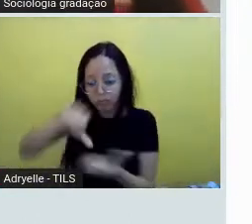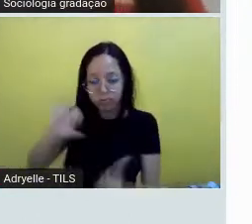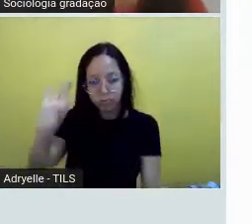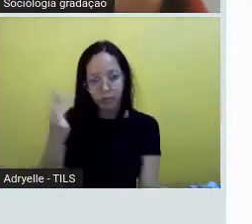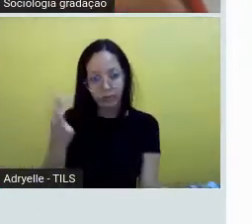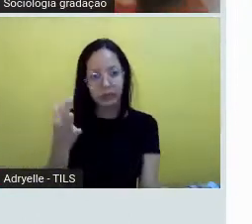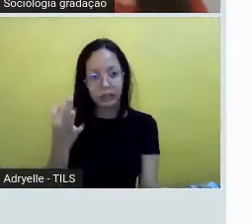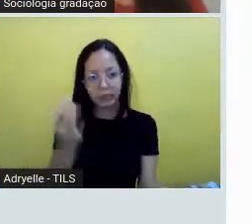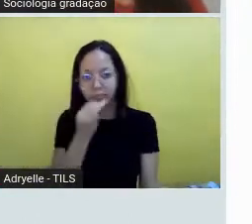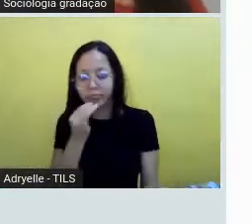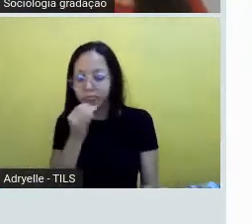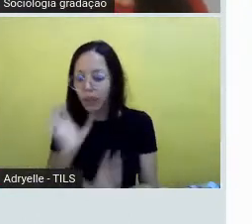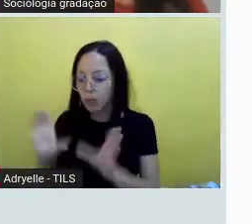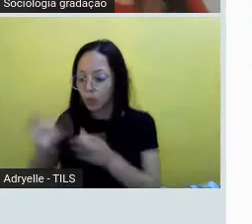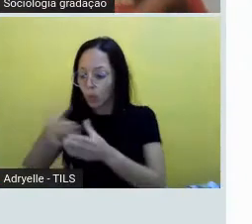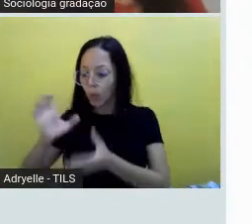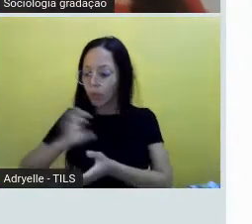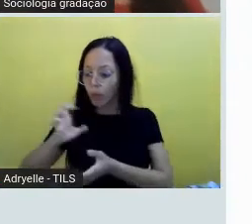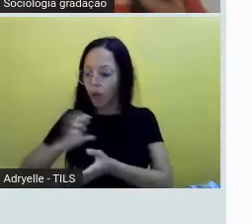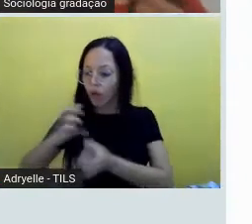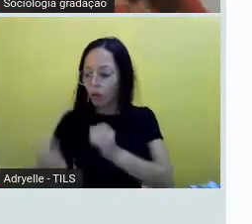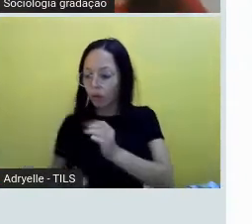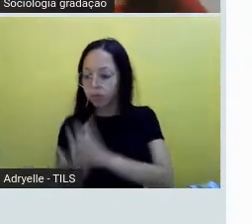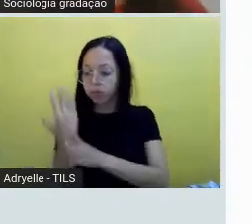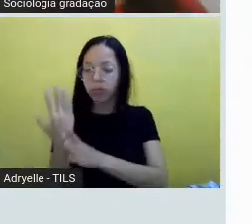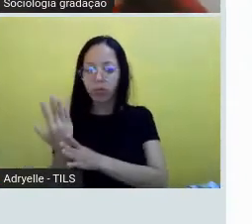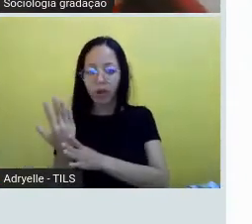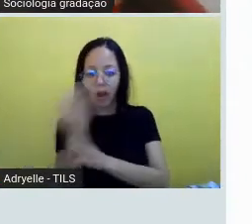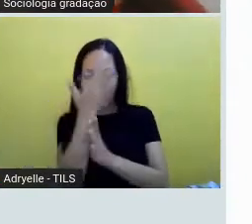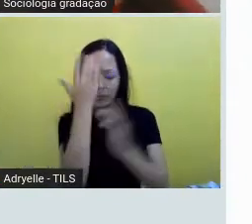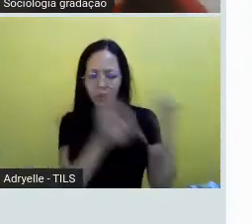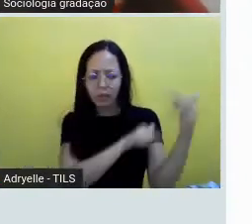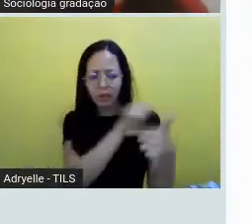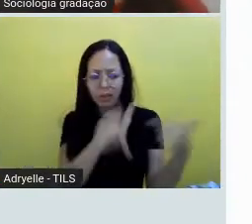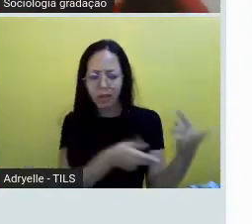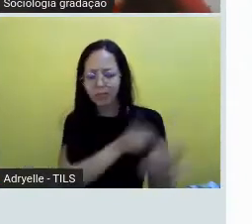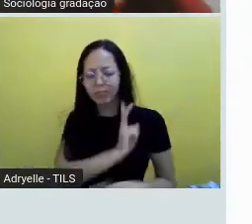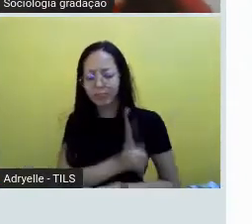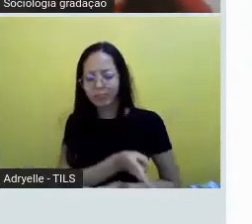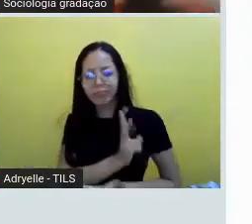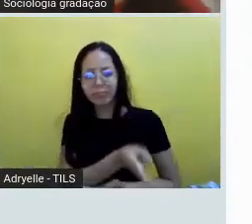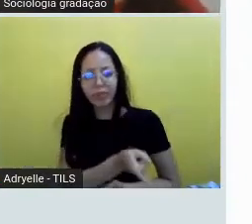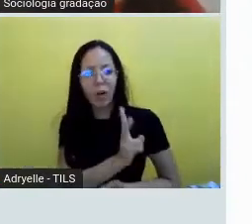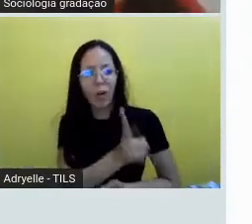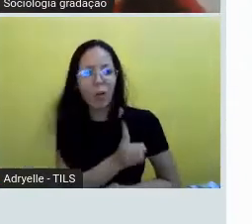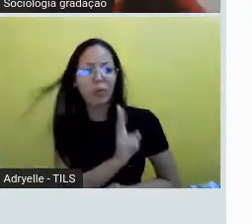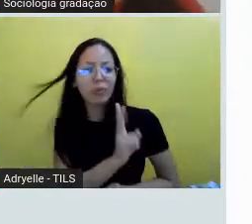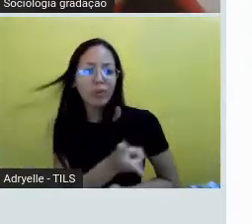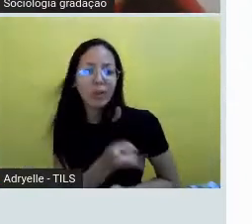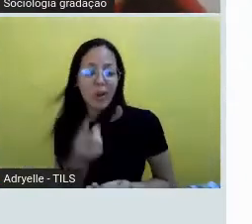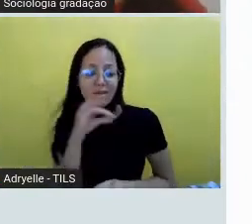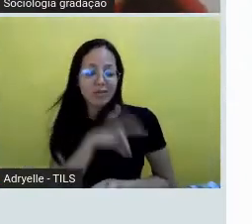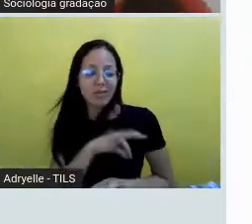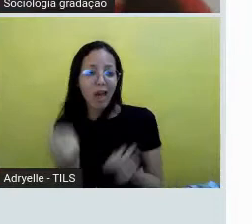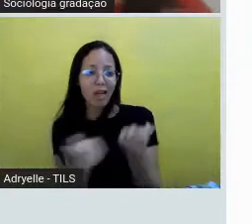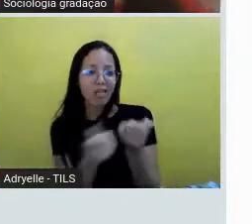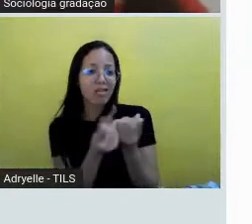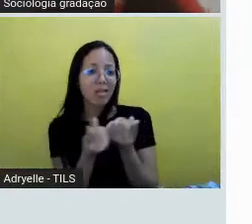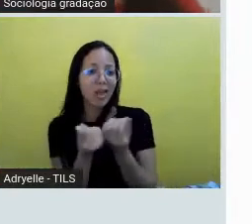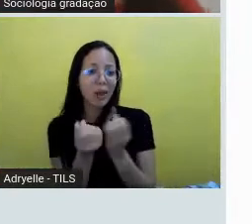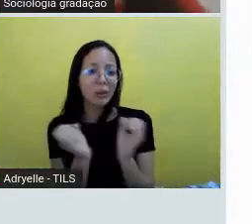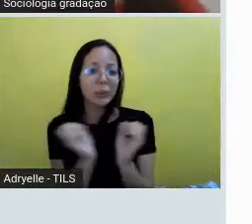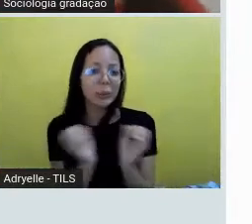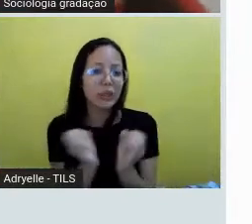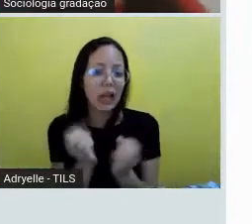quando a burguesia ela ascende, os trabalhadores eles continuam ali sem ganhar não teve